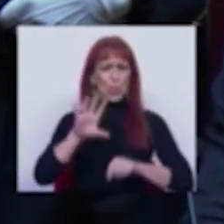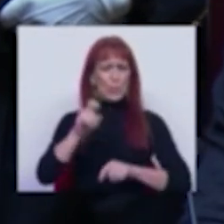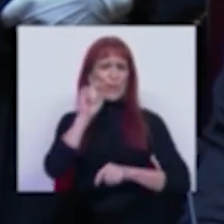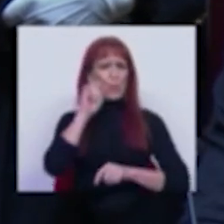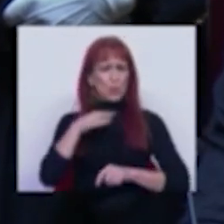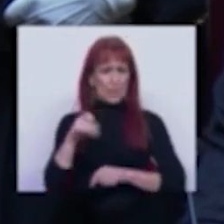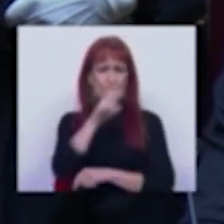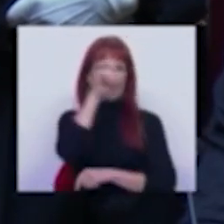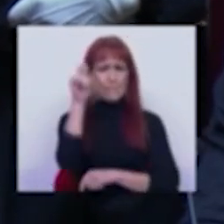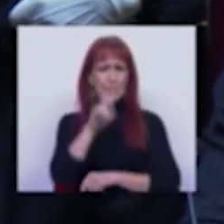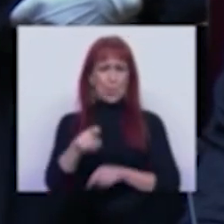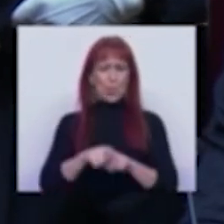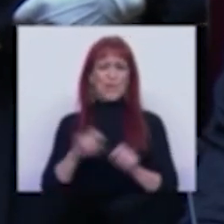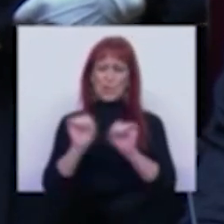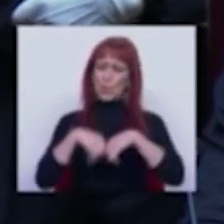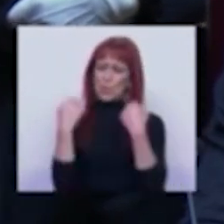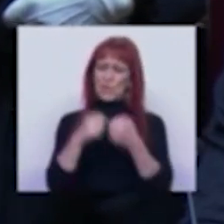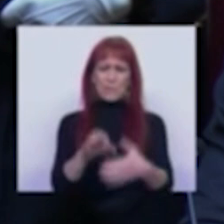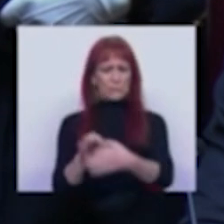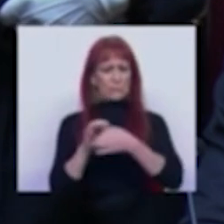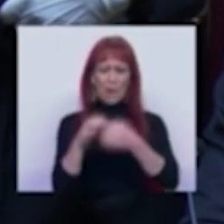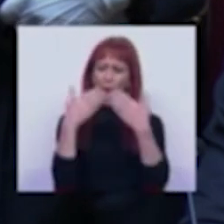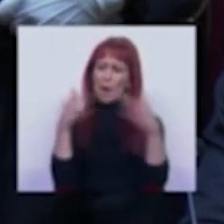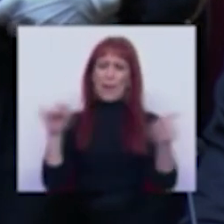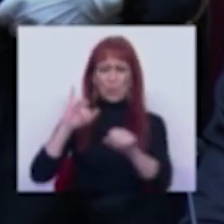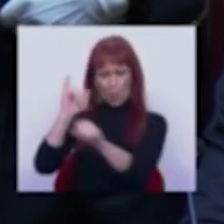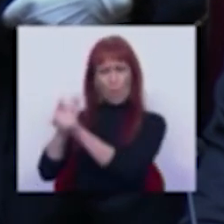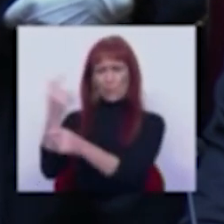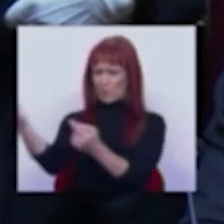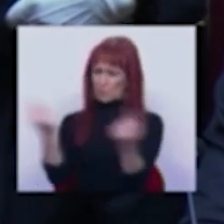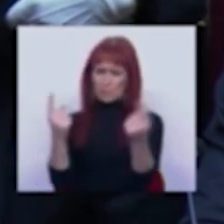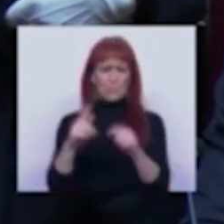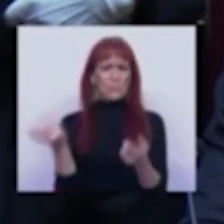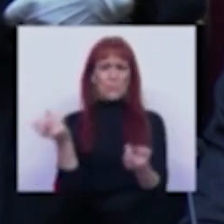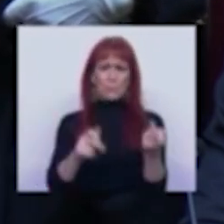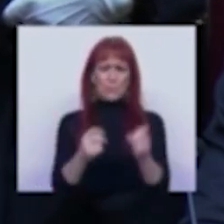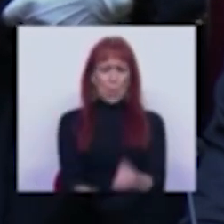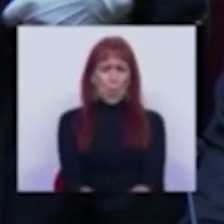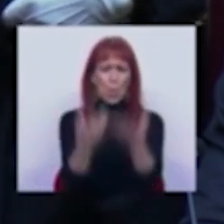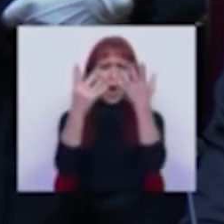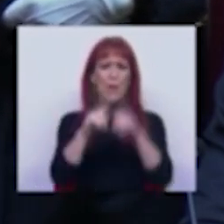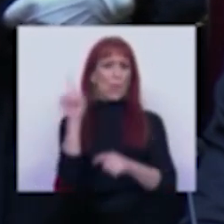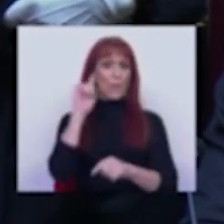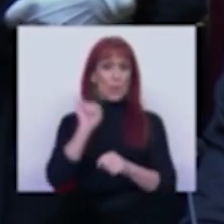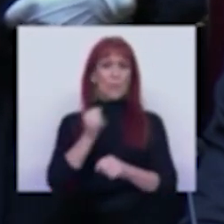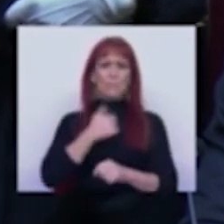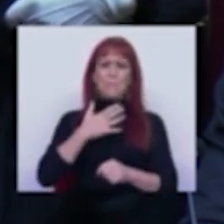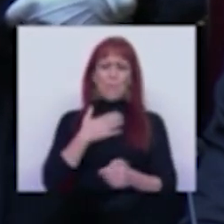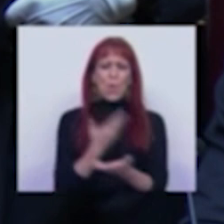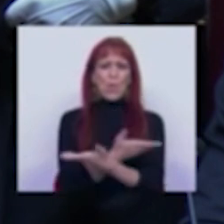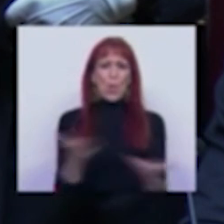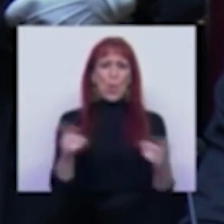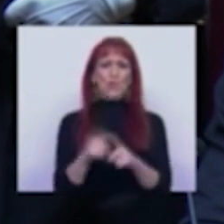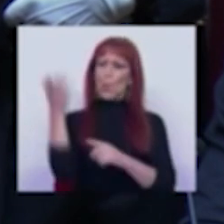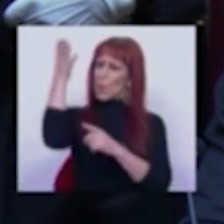seguro e pacífico e uma sociedade coesa e aberta ao outro, emergem como um valioso património e